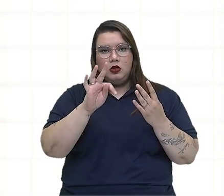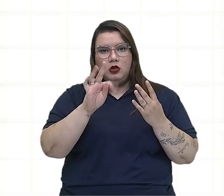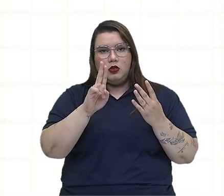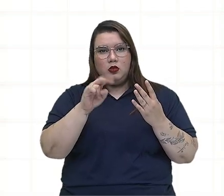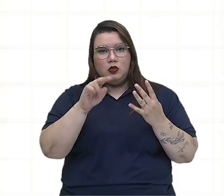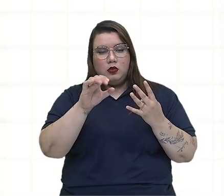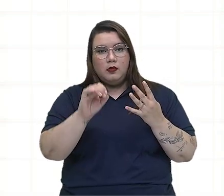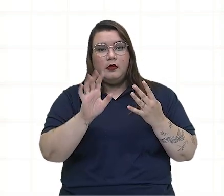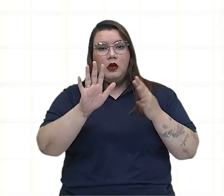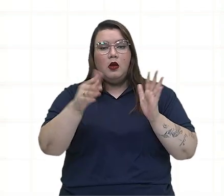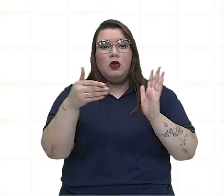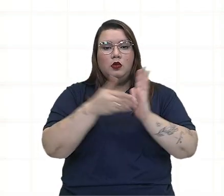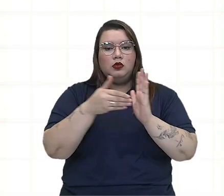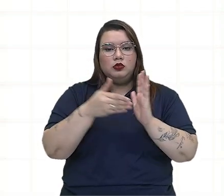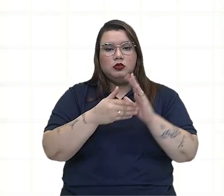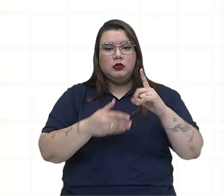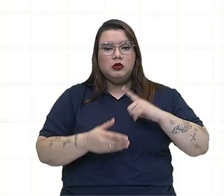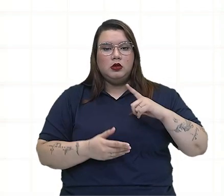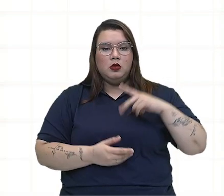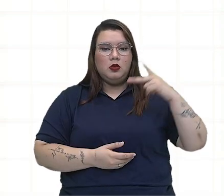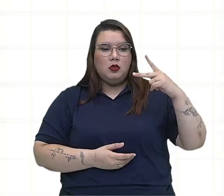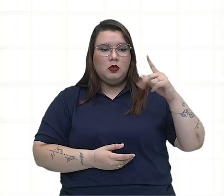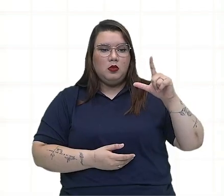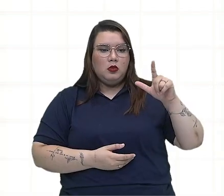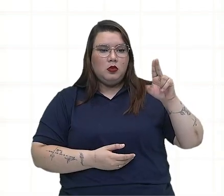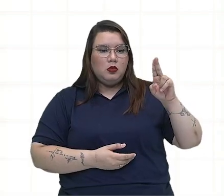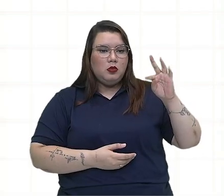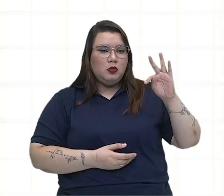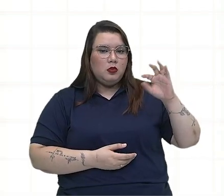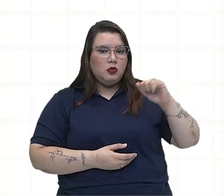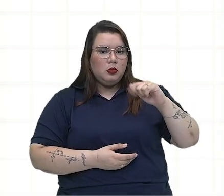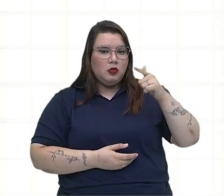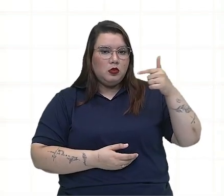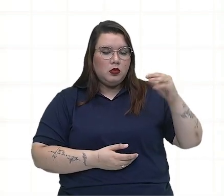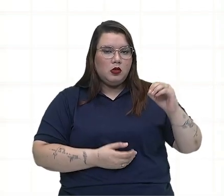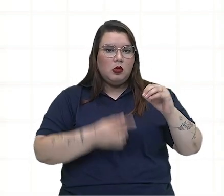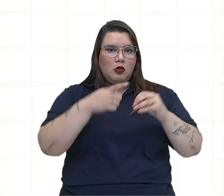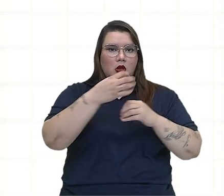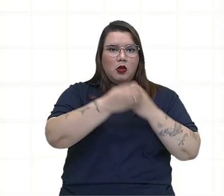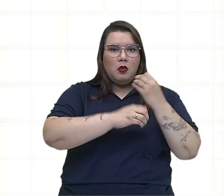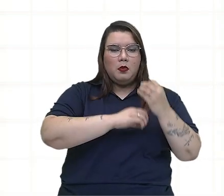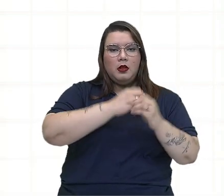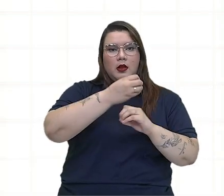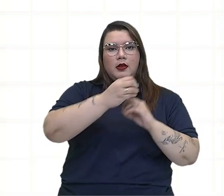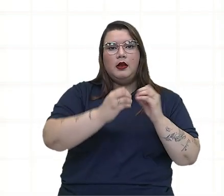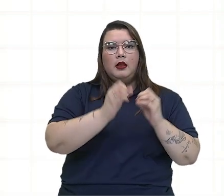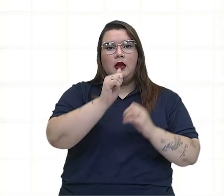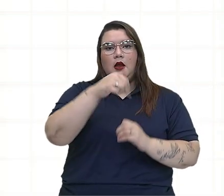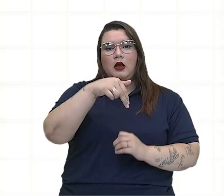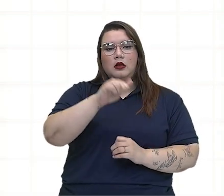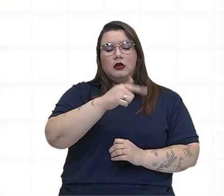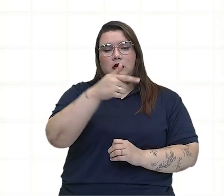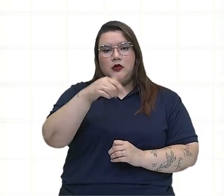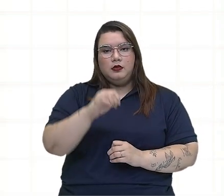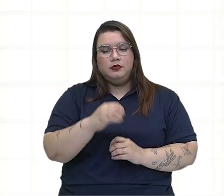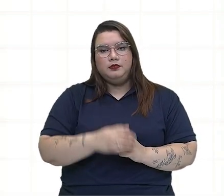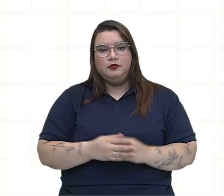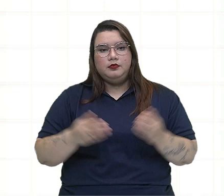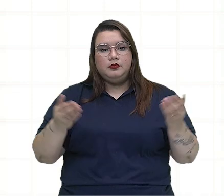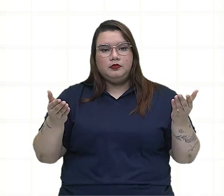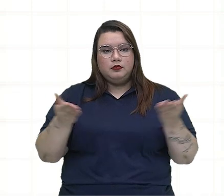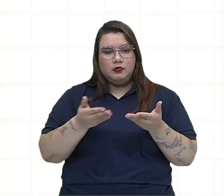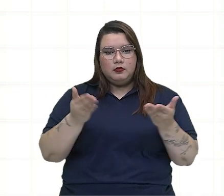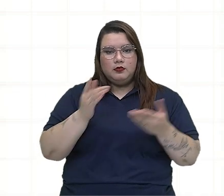o Plutão, que é um planeta anão. E a gente vai ver daqui a pouquinho mais informações sobre ele. A gente vai